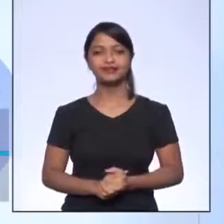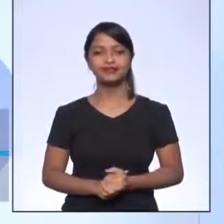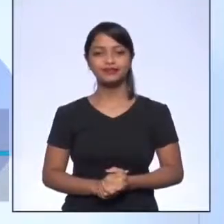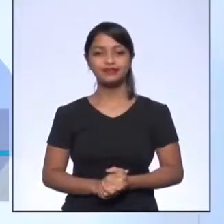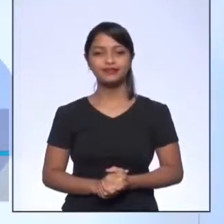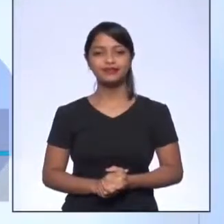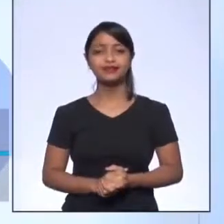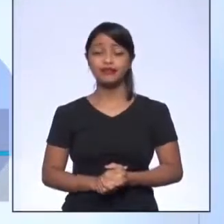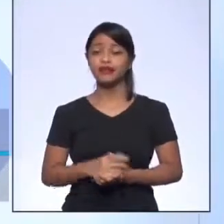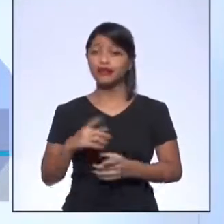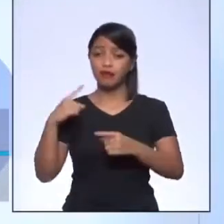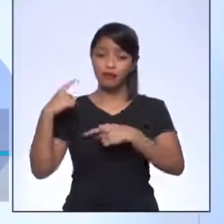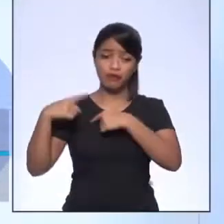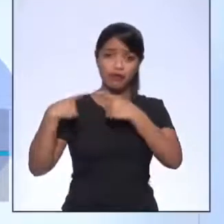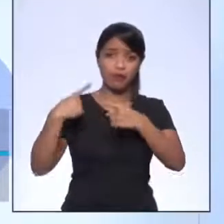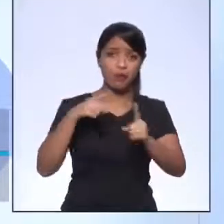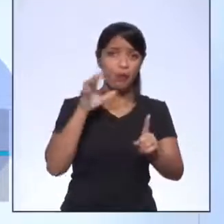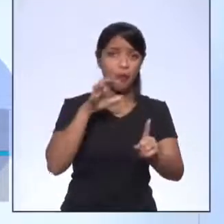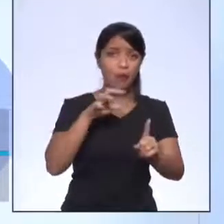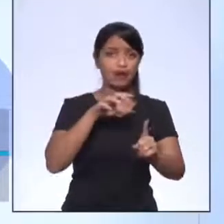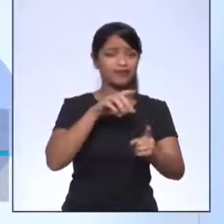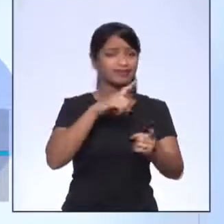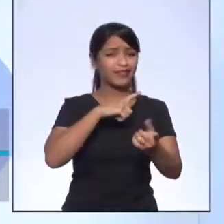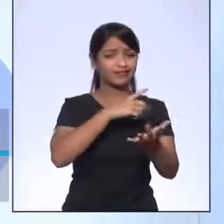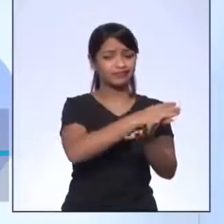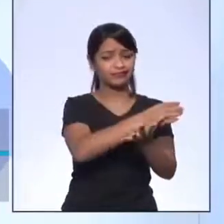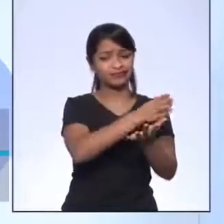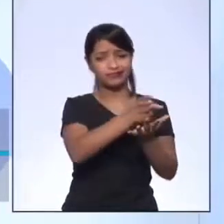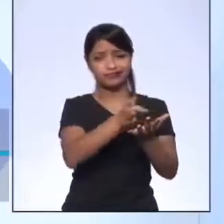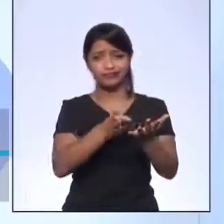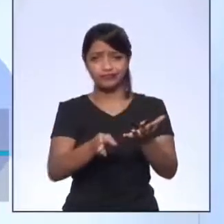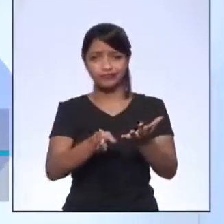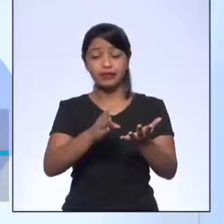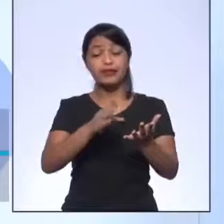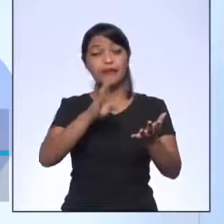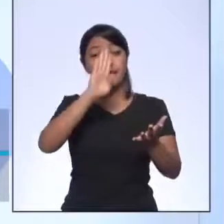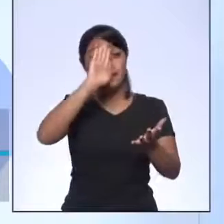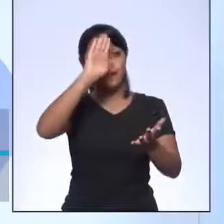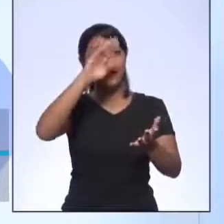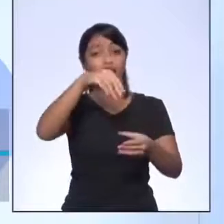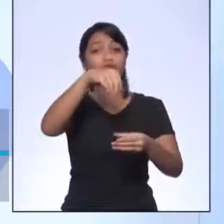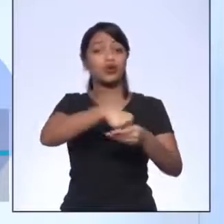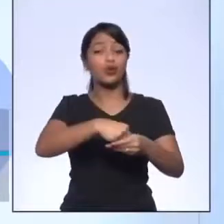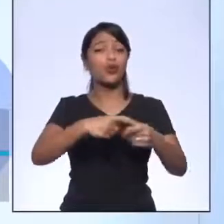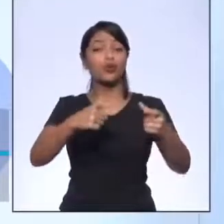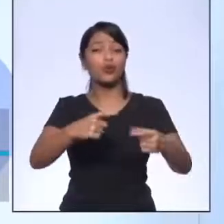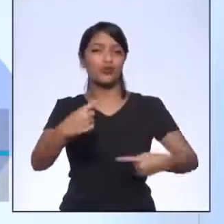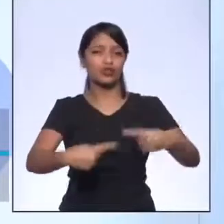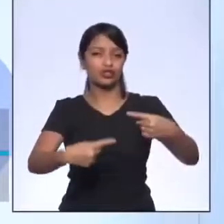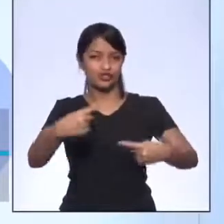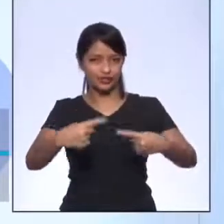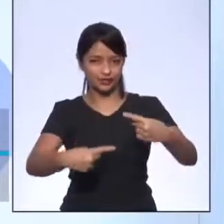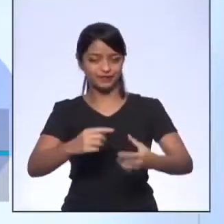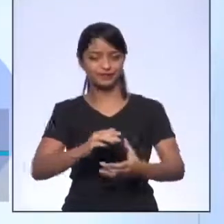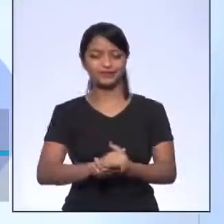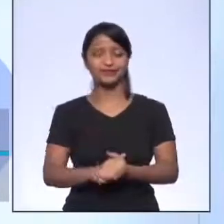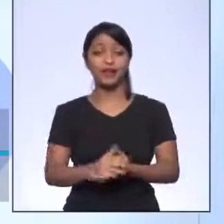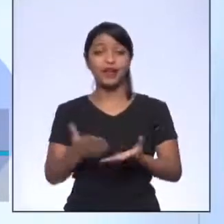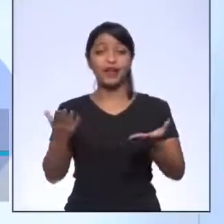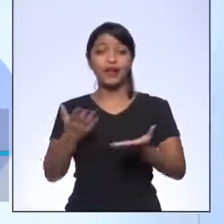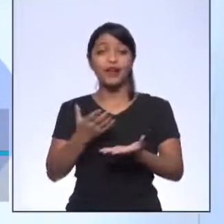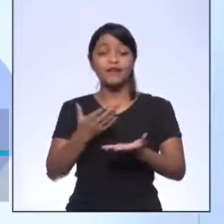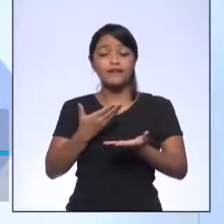está em vários setores, inclusive na política. Vamos ver agora algumas formas de governo que foram criadas